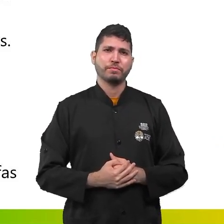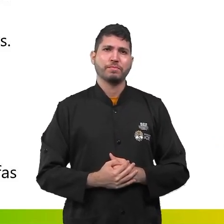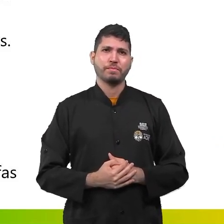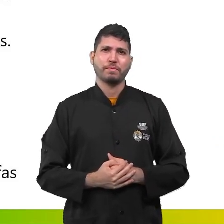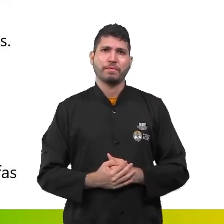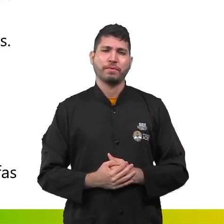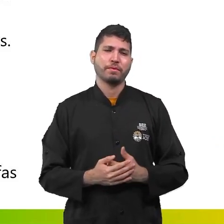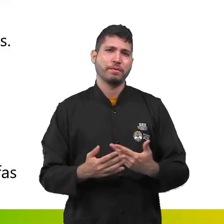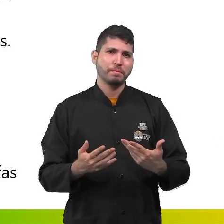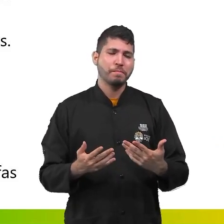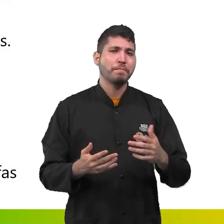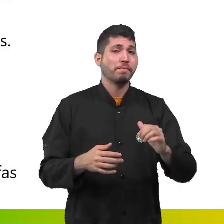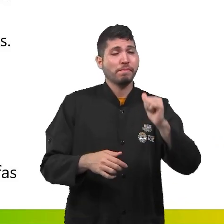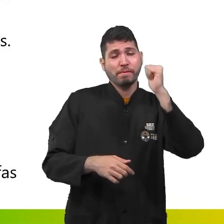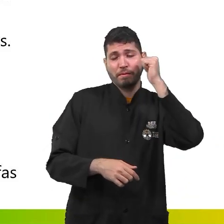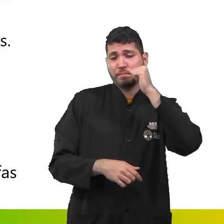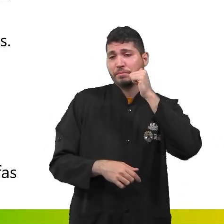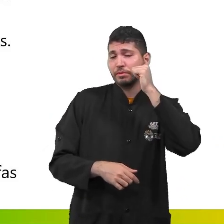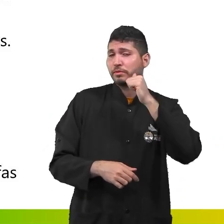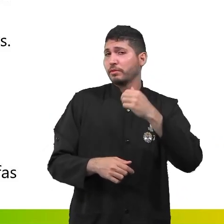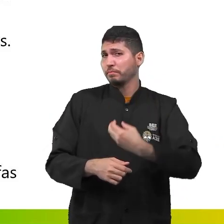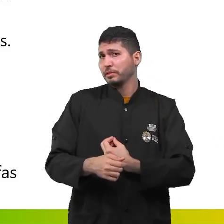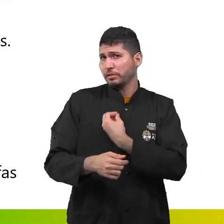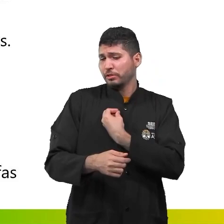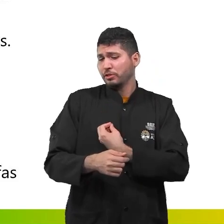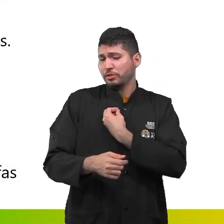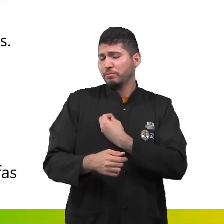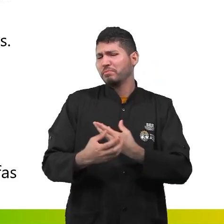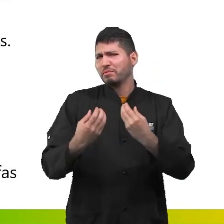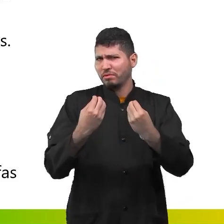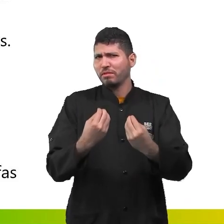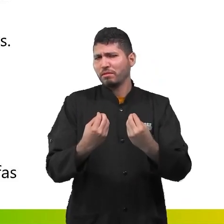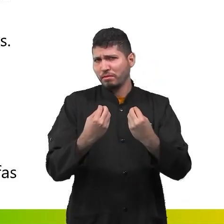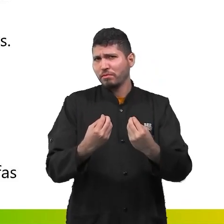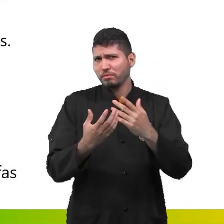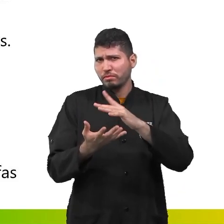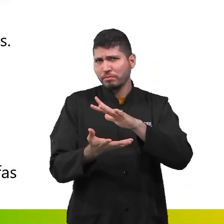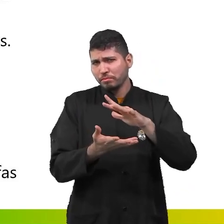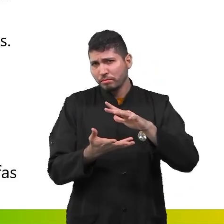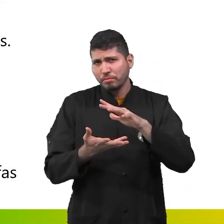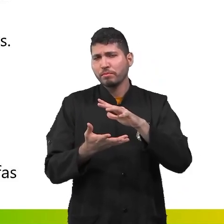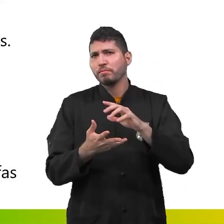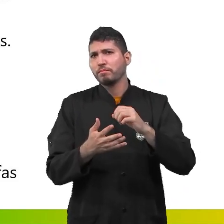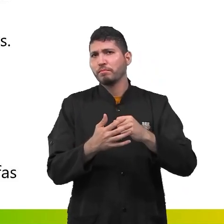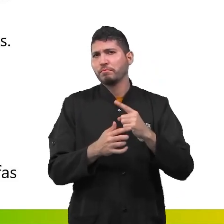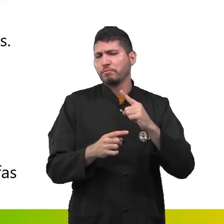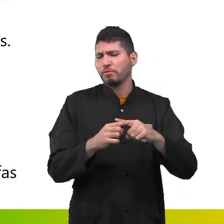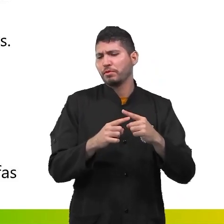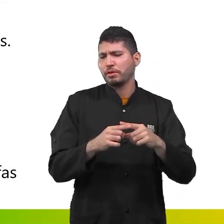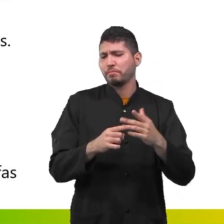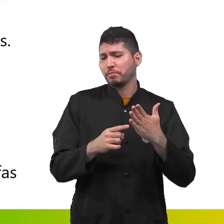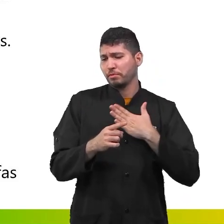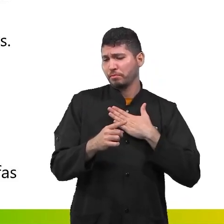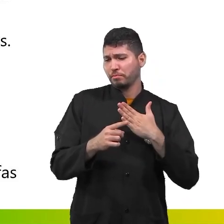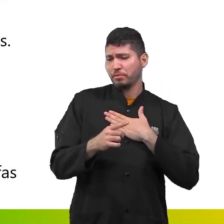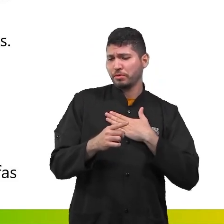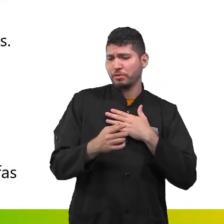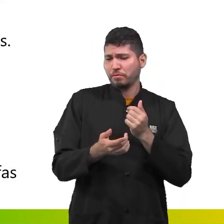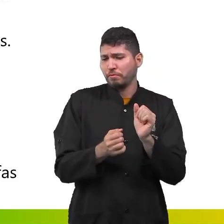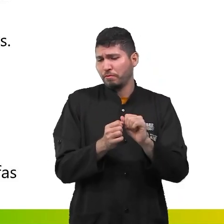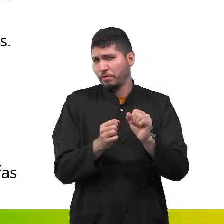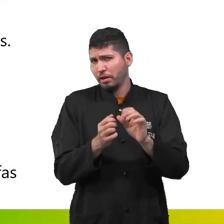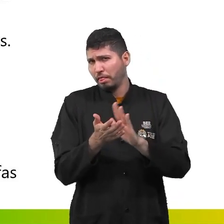nós mulheres estamos nesse mundo. Porque para mim, uma mulher que não passa, que não limpa, que não